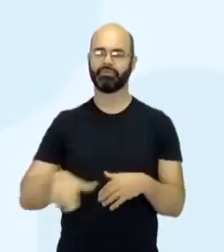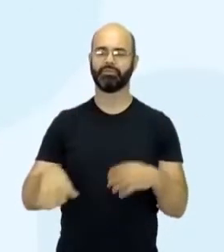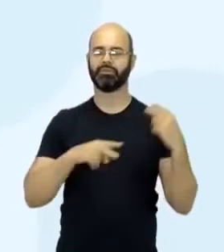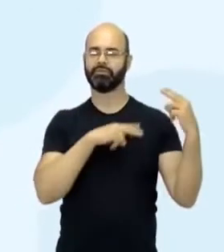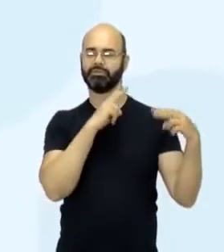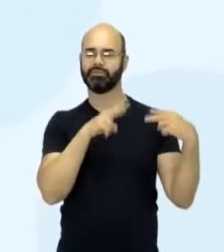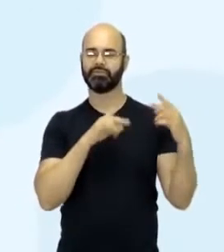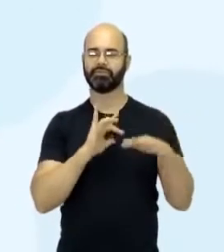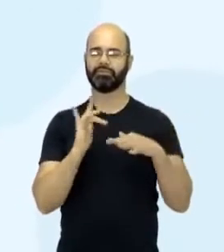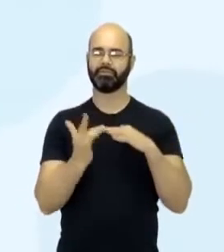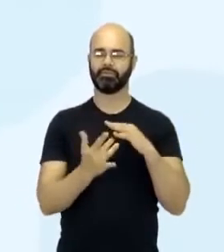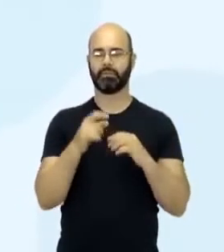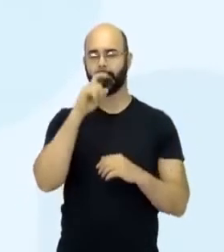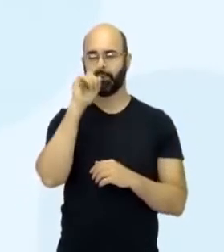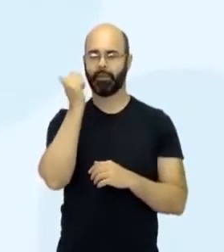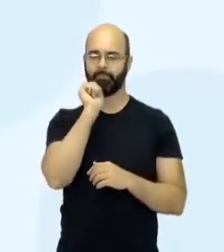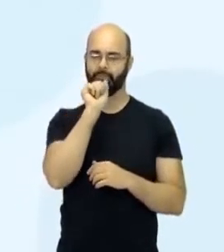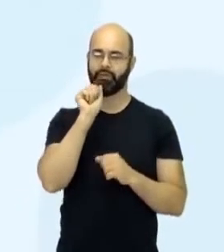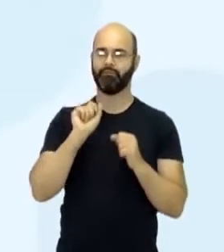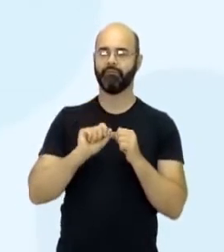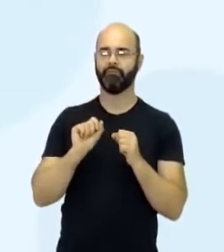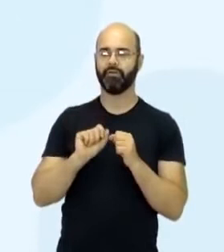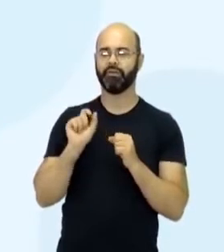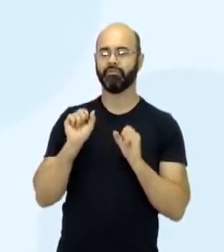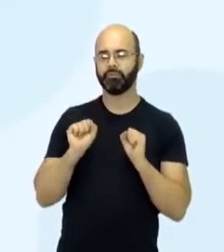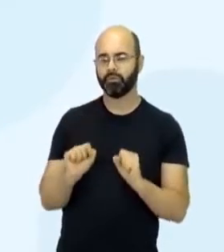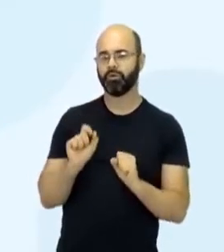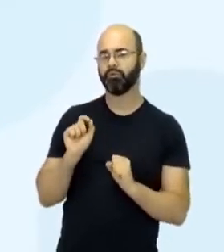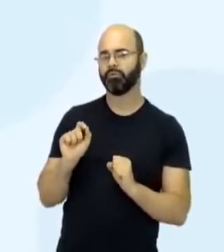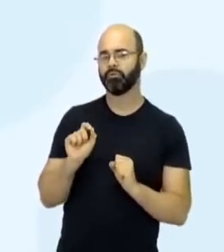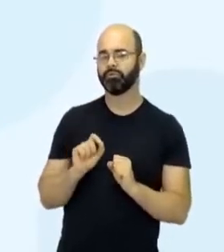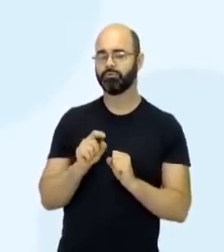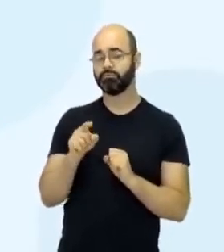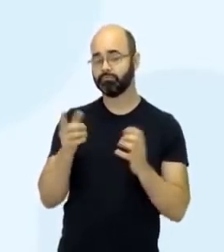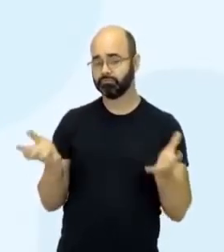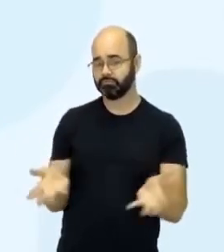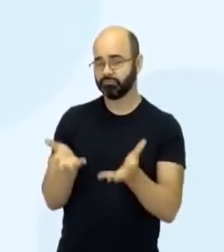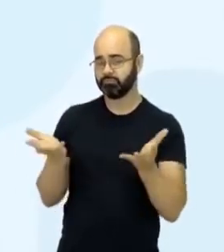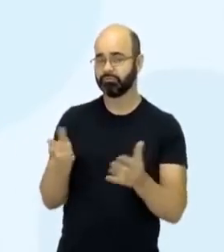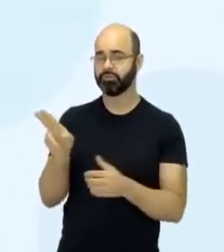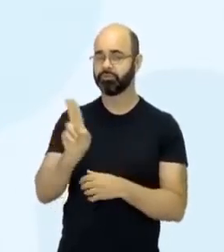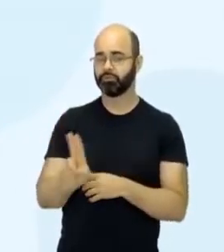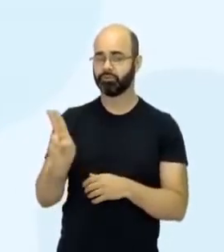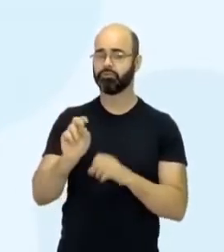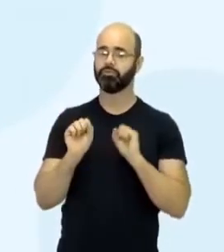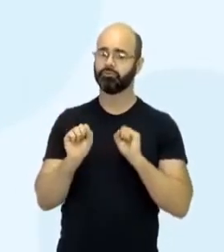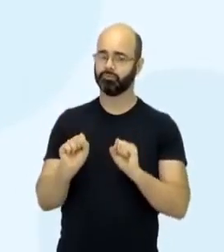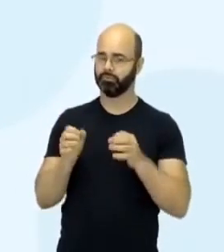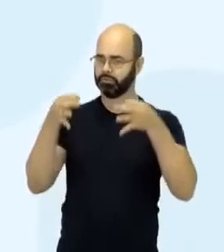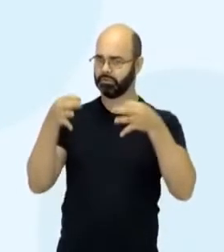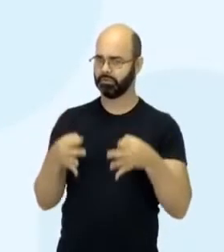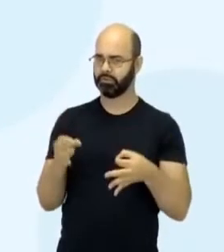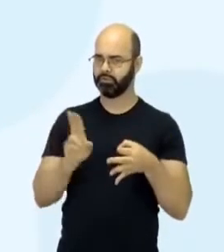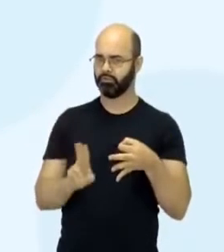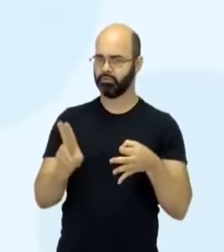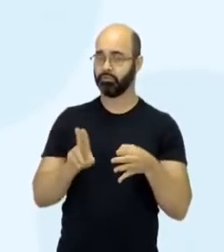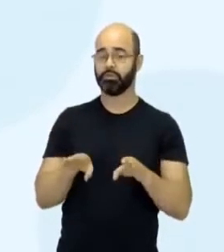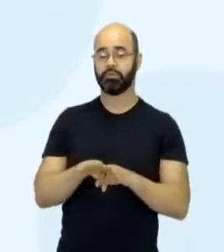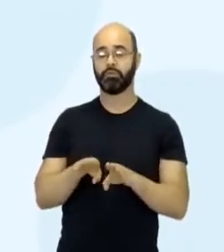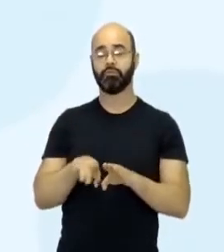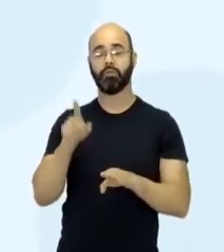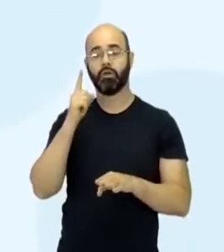pais podem fazer a respeito, tanto para estimular o uso adequado, quanto para mostrar outras formas